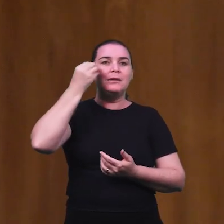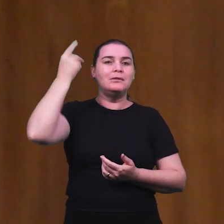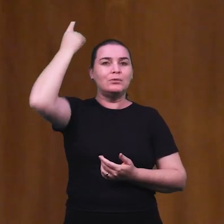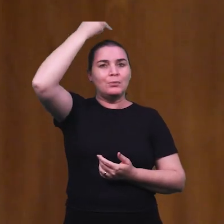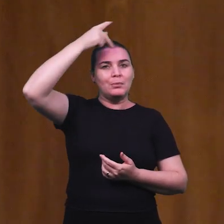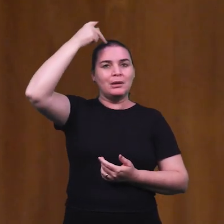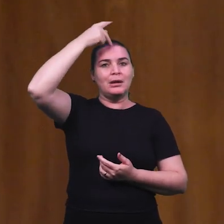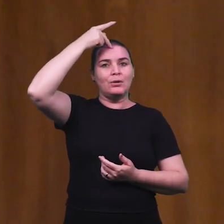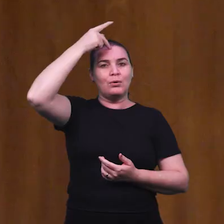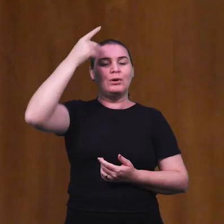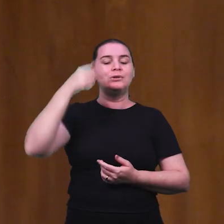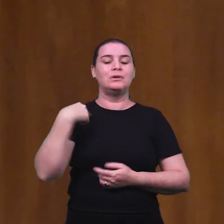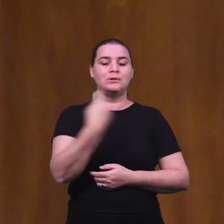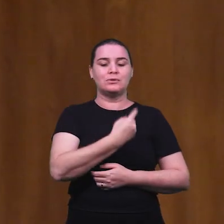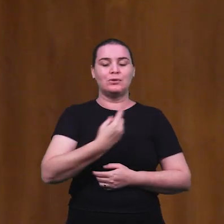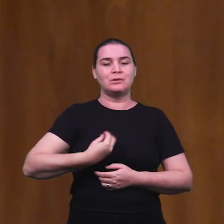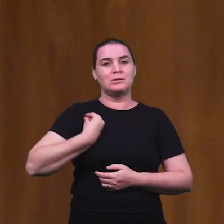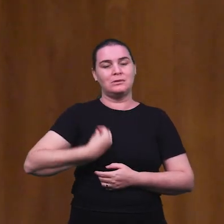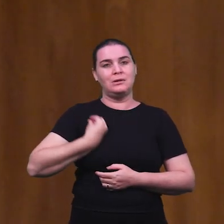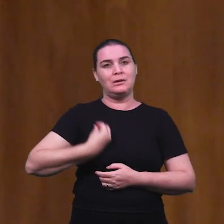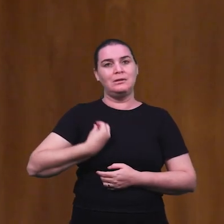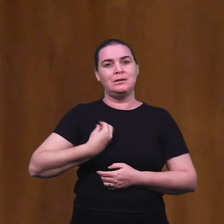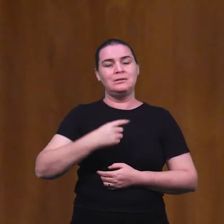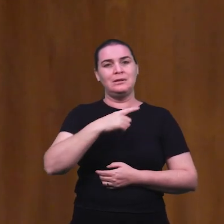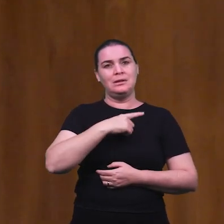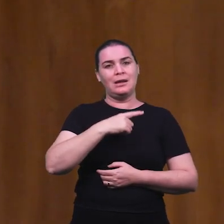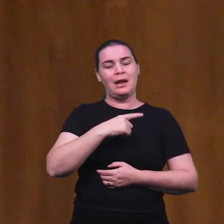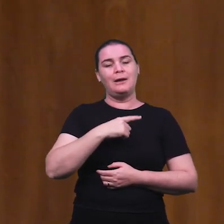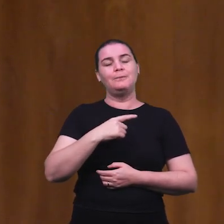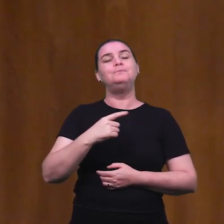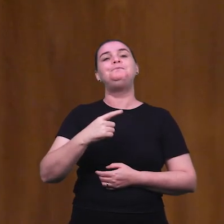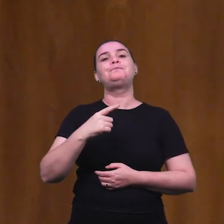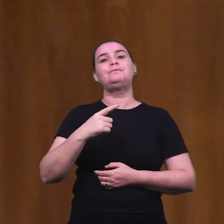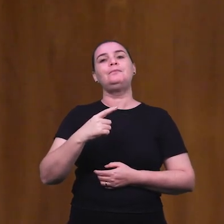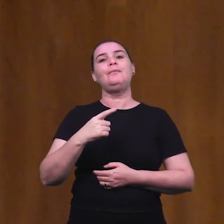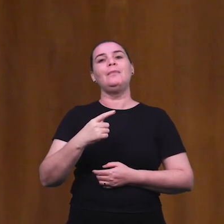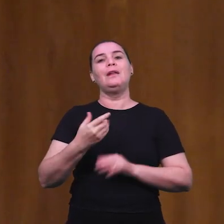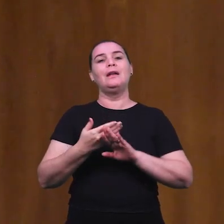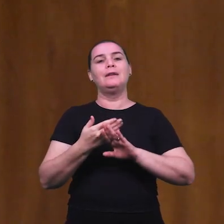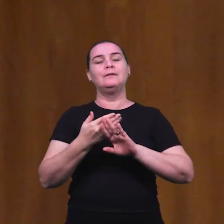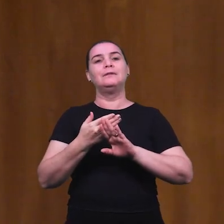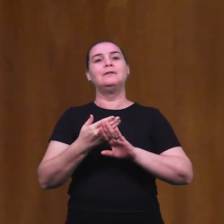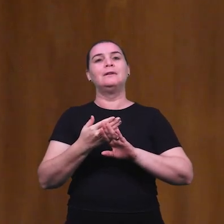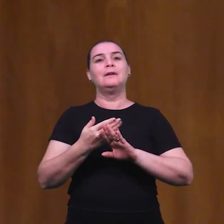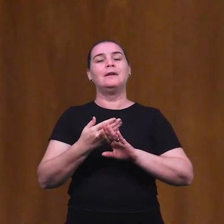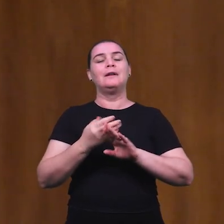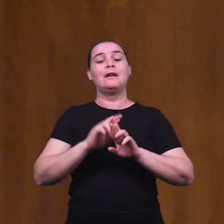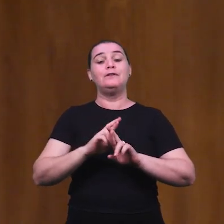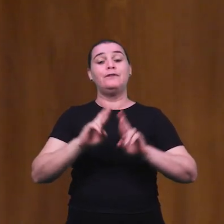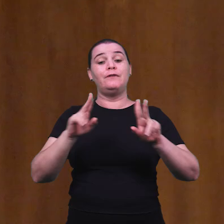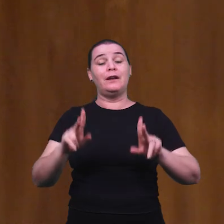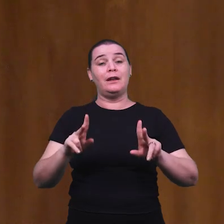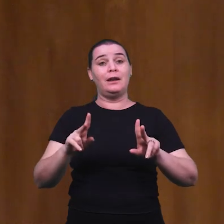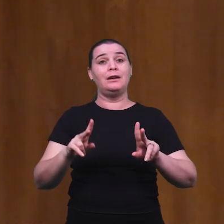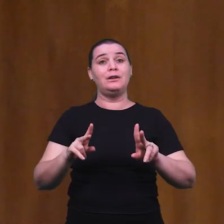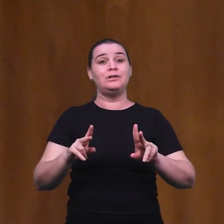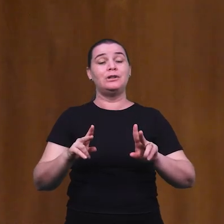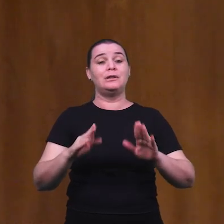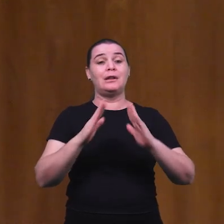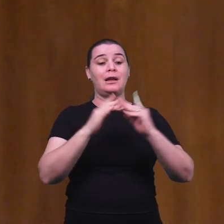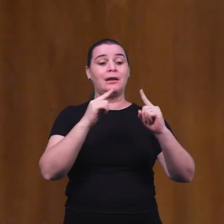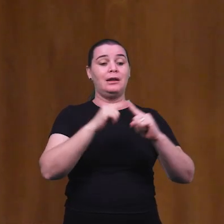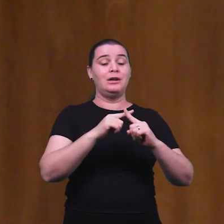derramado. E se há algo que vai diferenciar a igreja que vai ser arrebatada da igreja que não vai